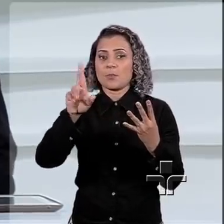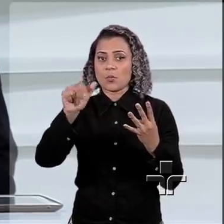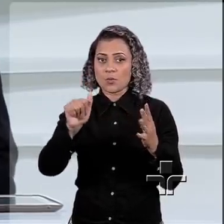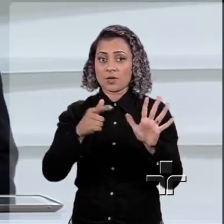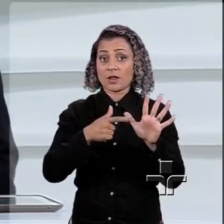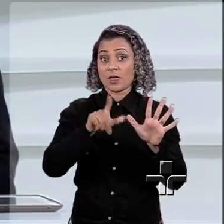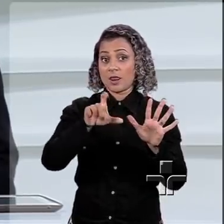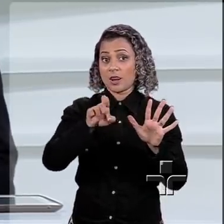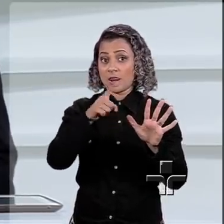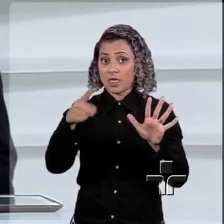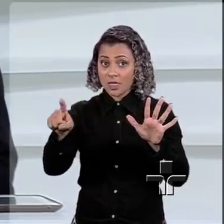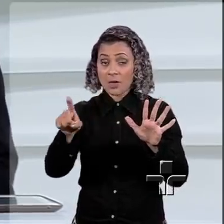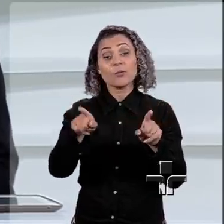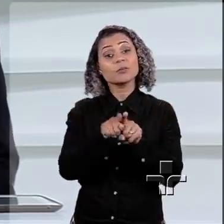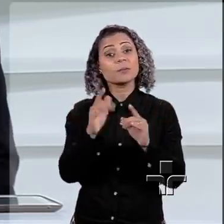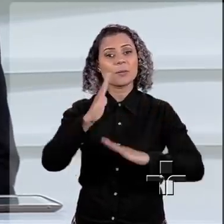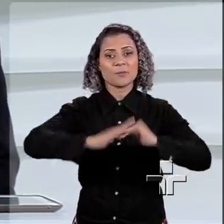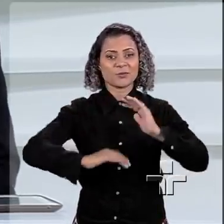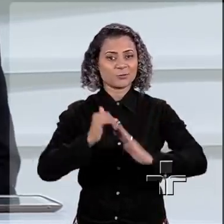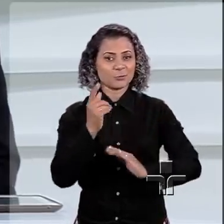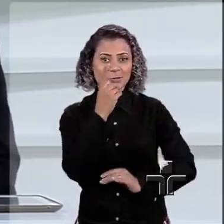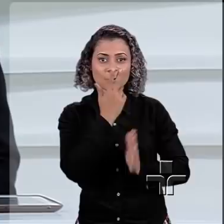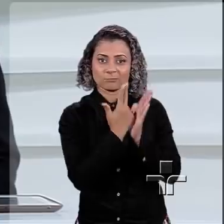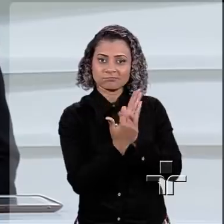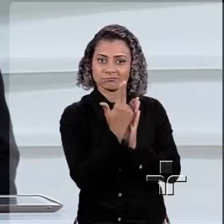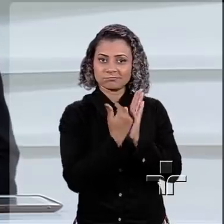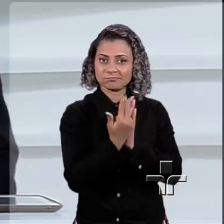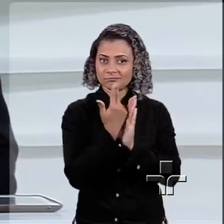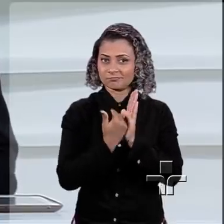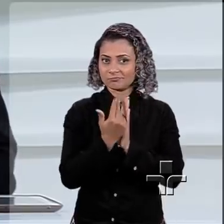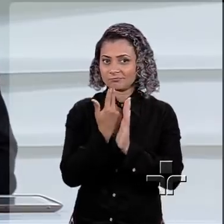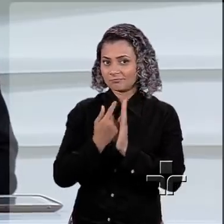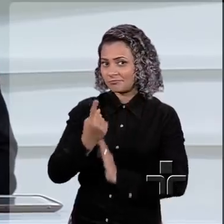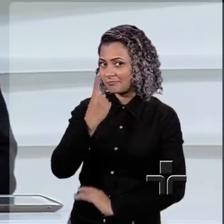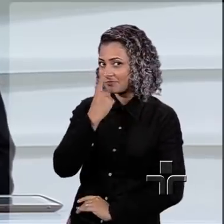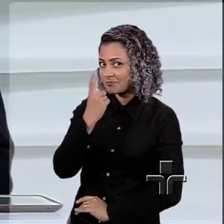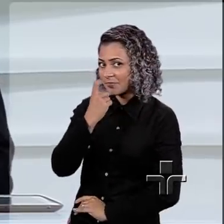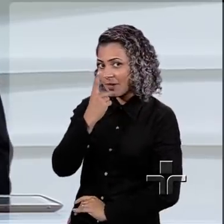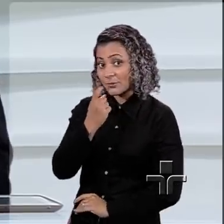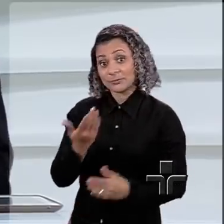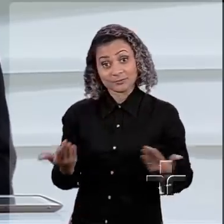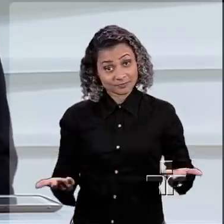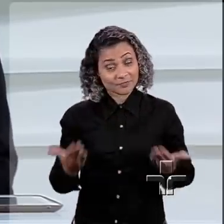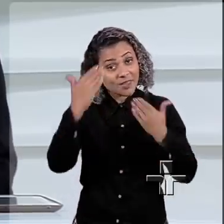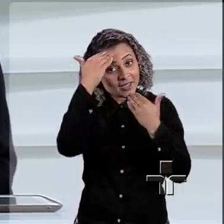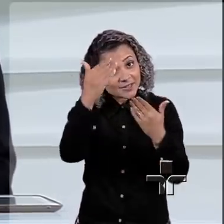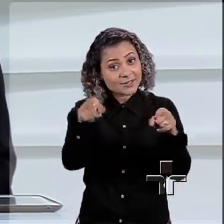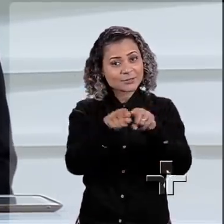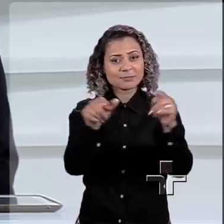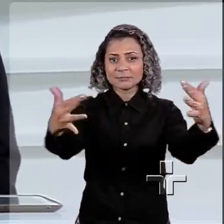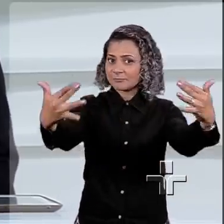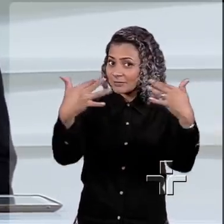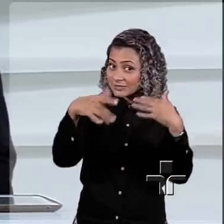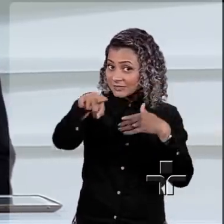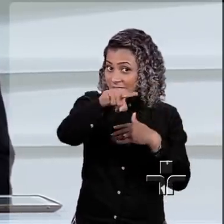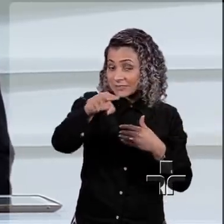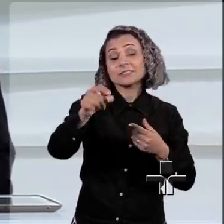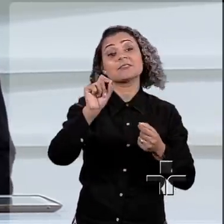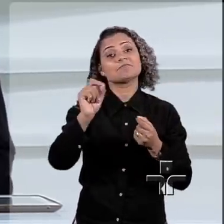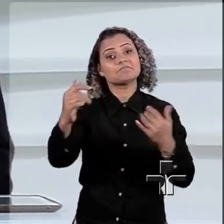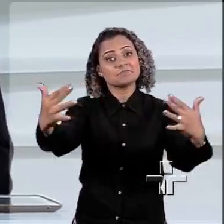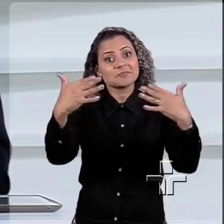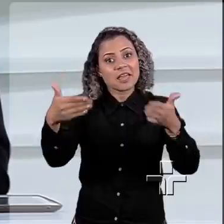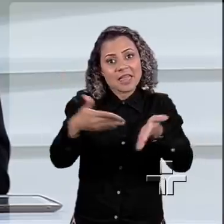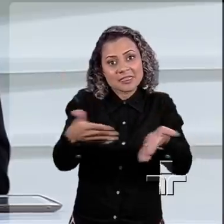do Leão Serva e do nosso cartunista capital, Paulo Caruso. Agradeço também a você que nos acompanhou até